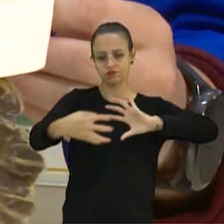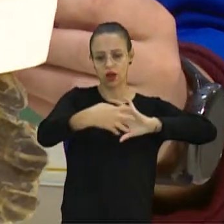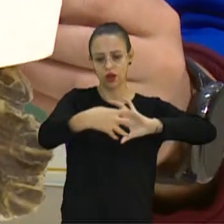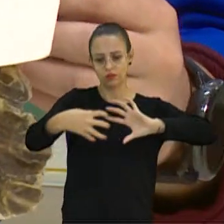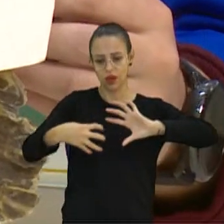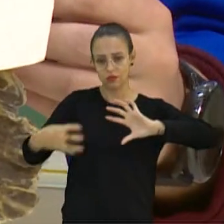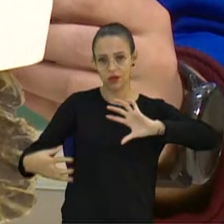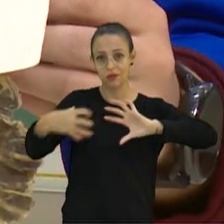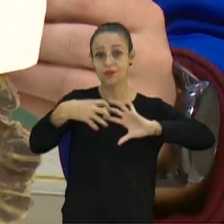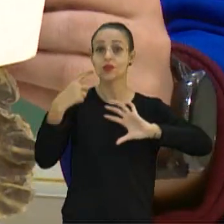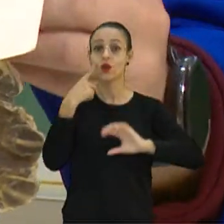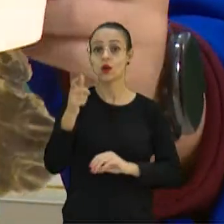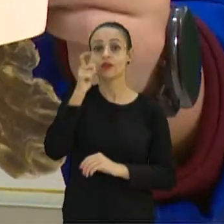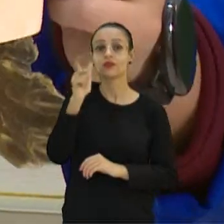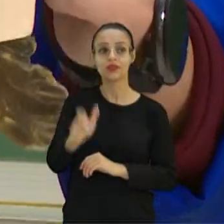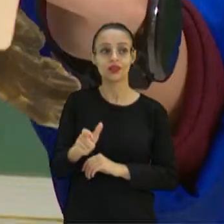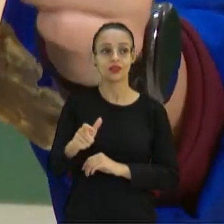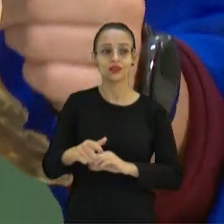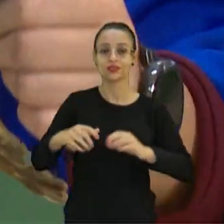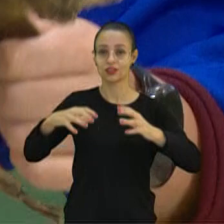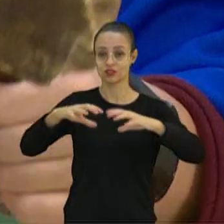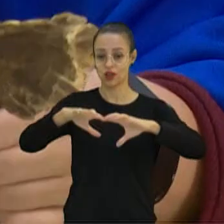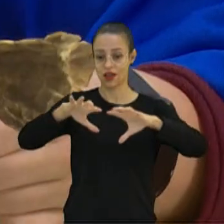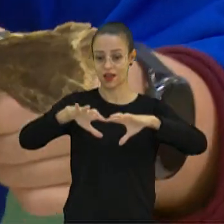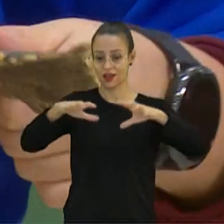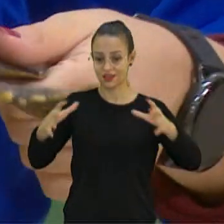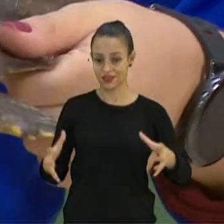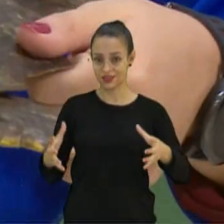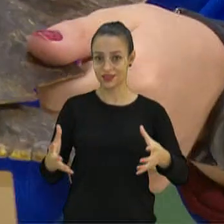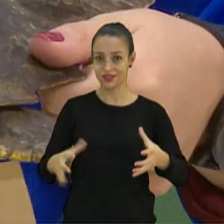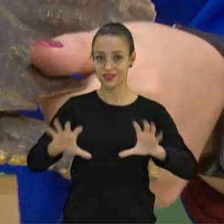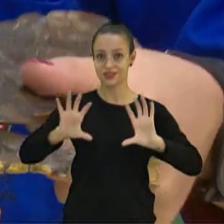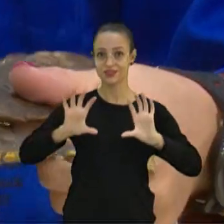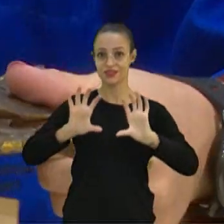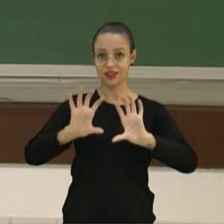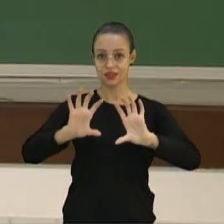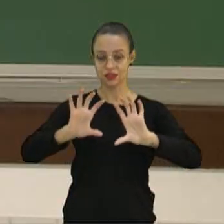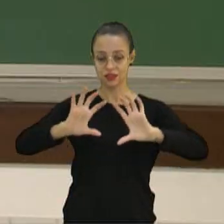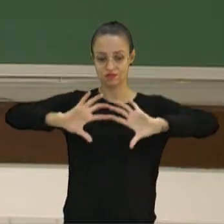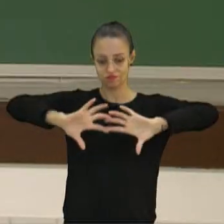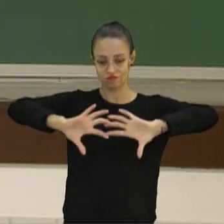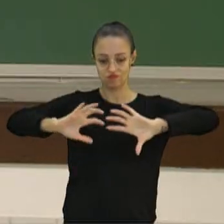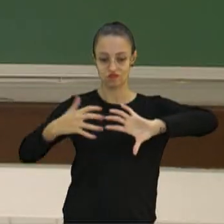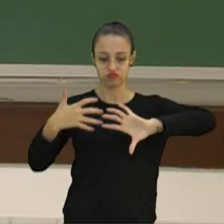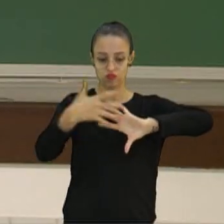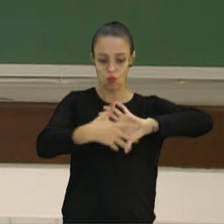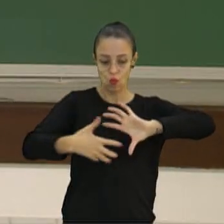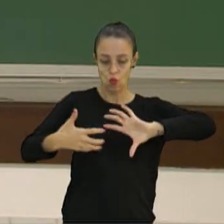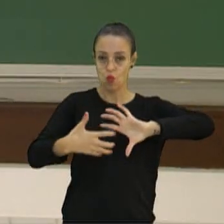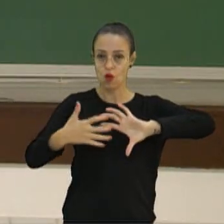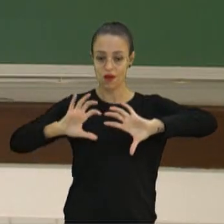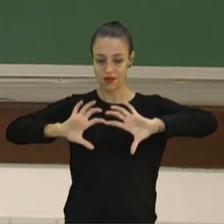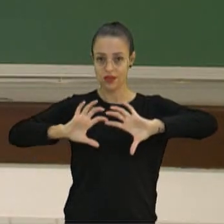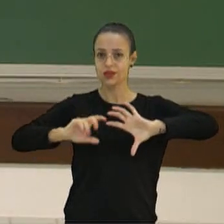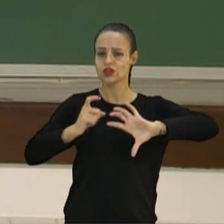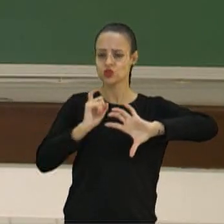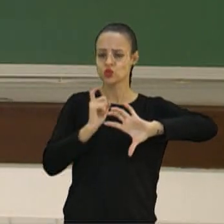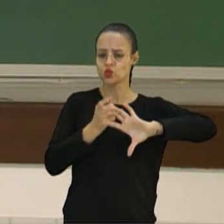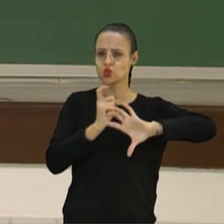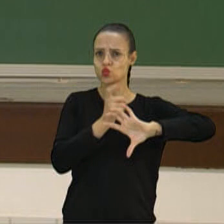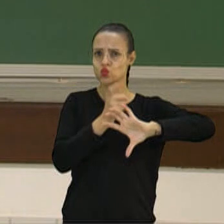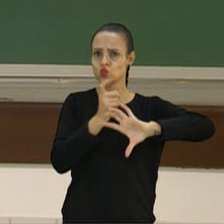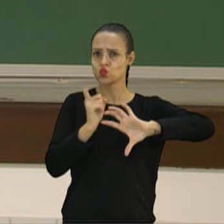a gente está mostrando os dois lados do corpo do animal. E essa placa que a tartaruga tem, que forma esse casco, é uma